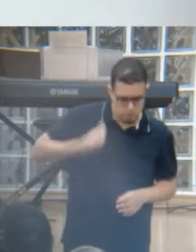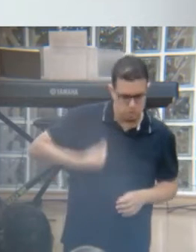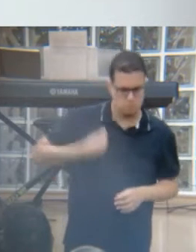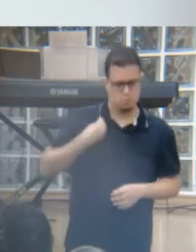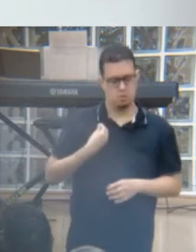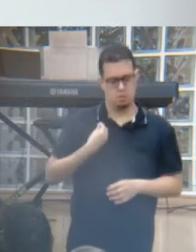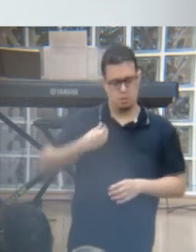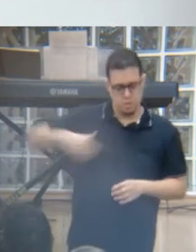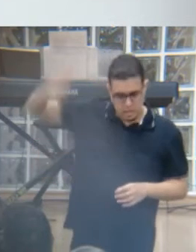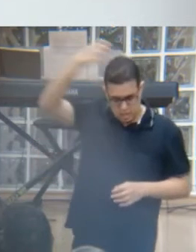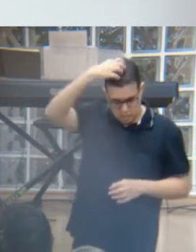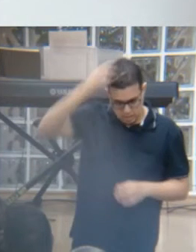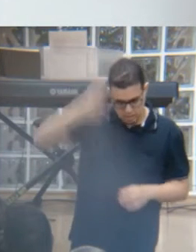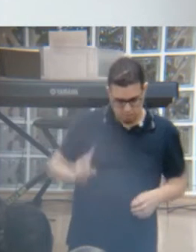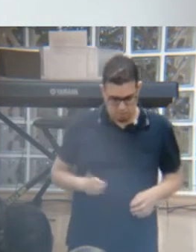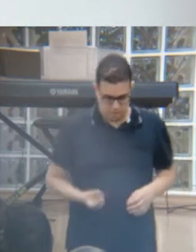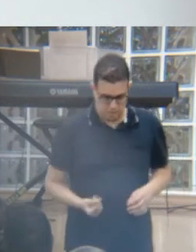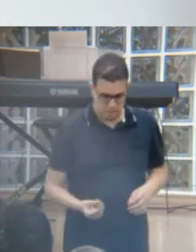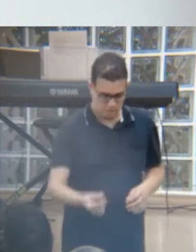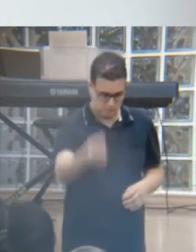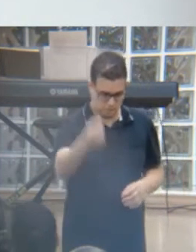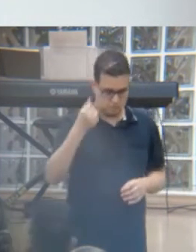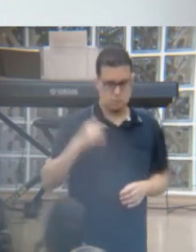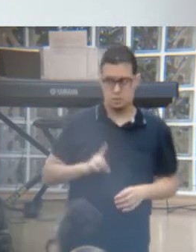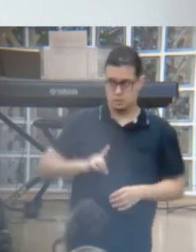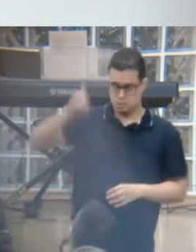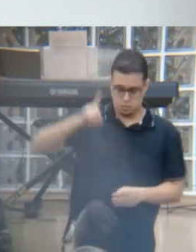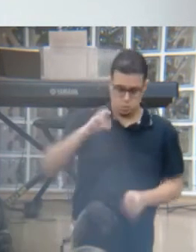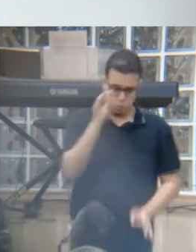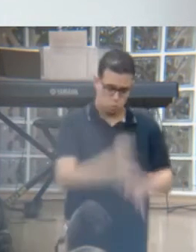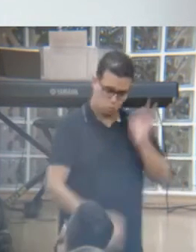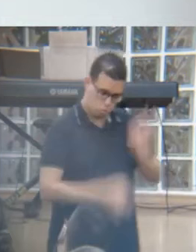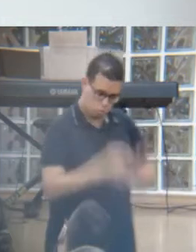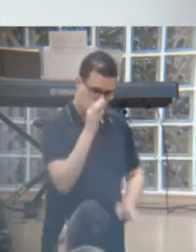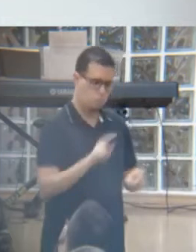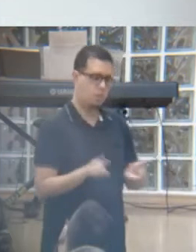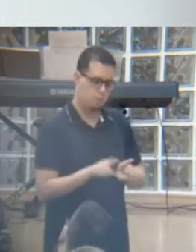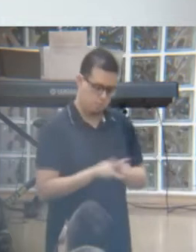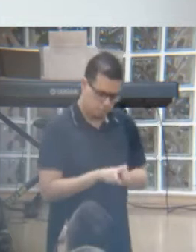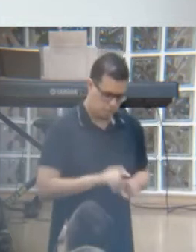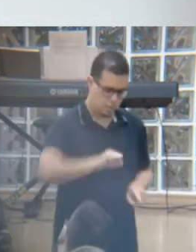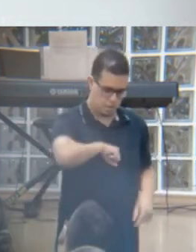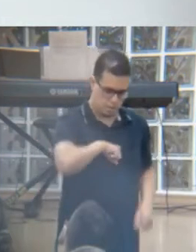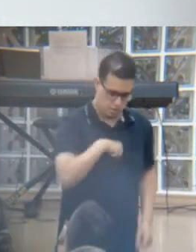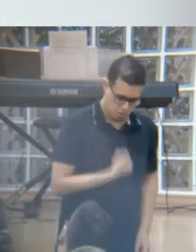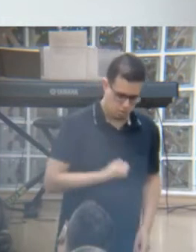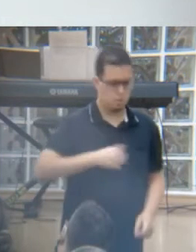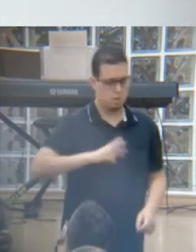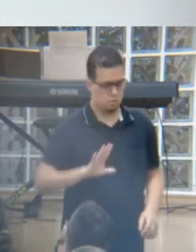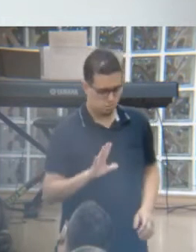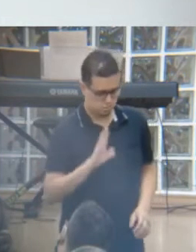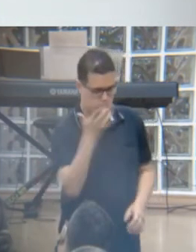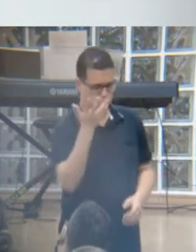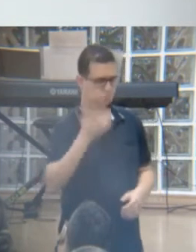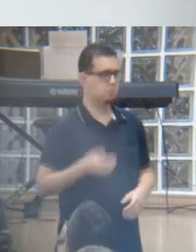e vai exercer a sua juízo, a sua ira e derramará sobre os